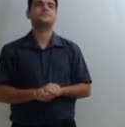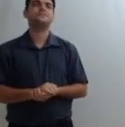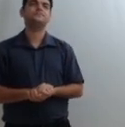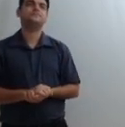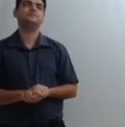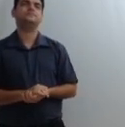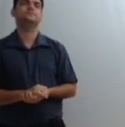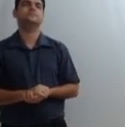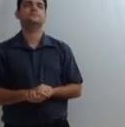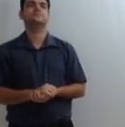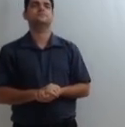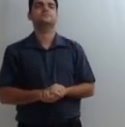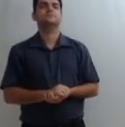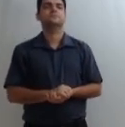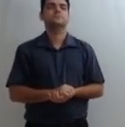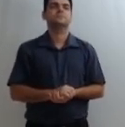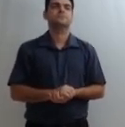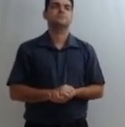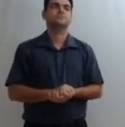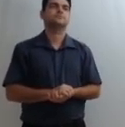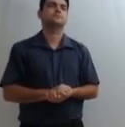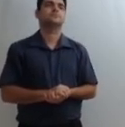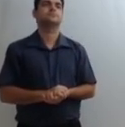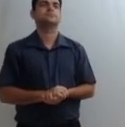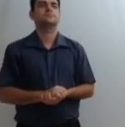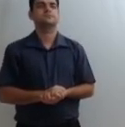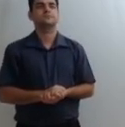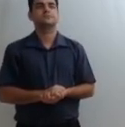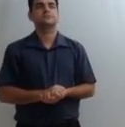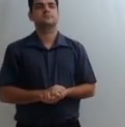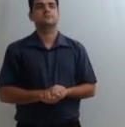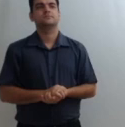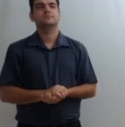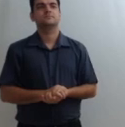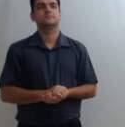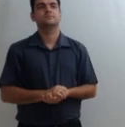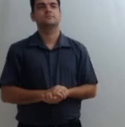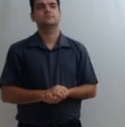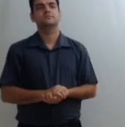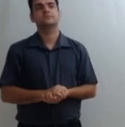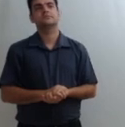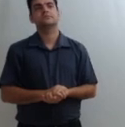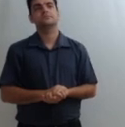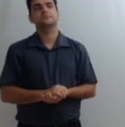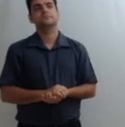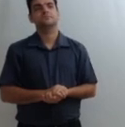de votarem ministro Sebastião, ministro Rogério, ministro Neff, pediu vista, ministro Antônio Saldanha.